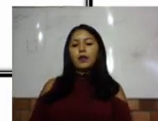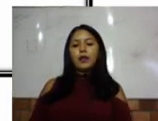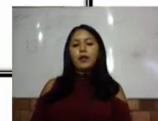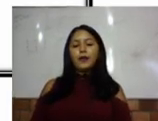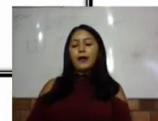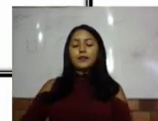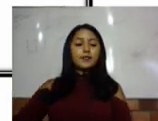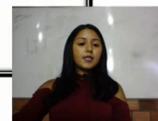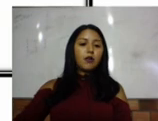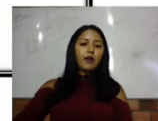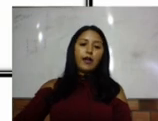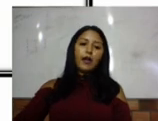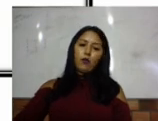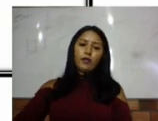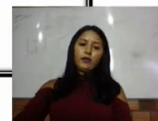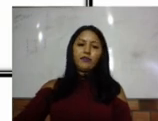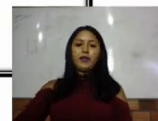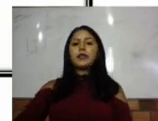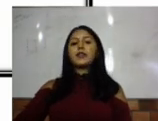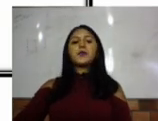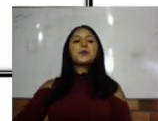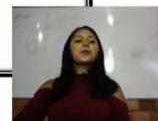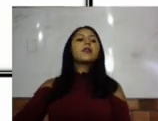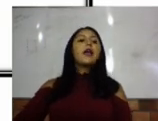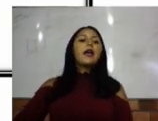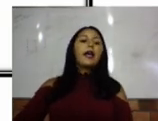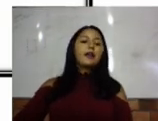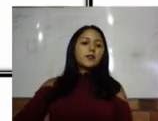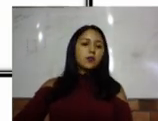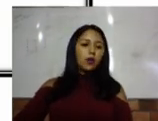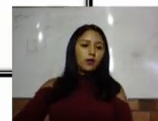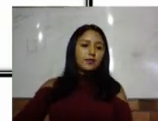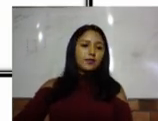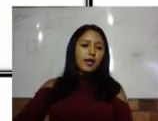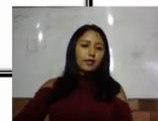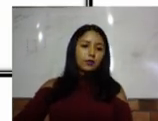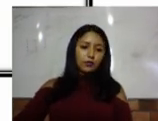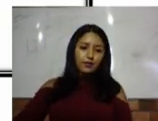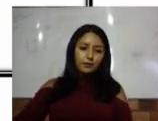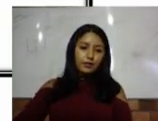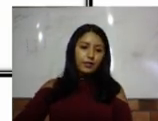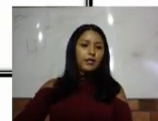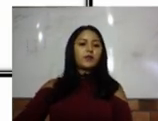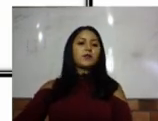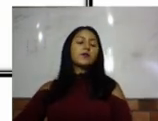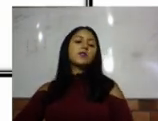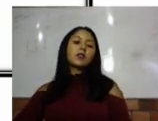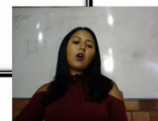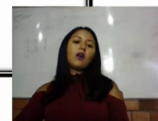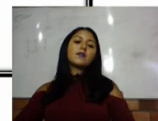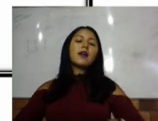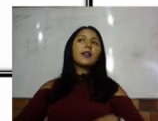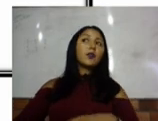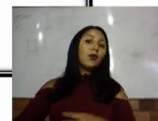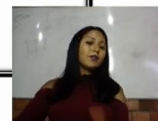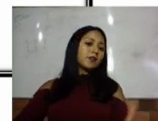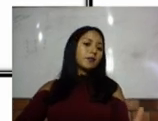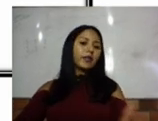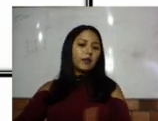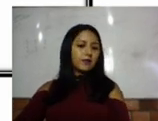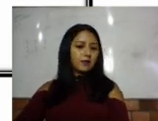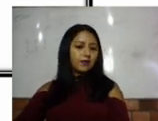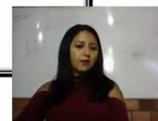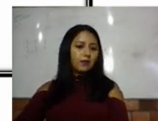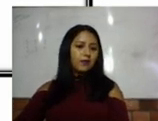essa adição é real né é verdade ele só sala e todas as manhanas o sol